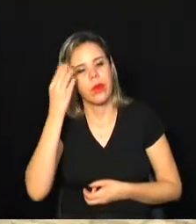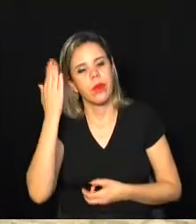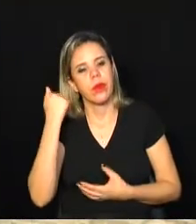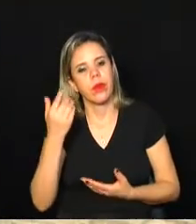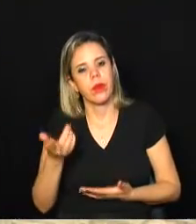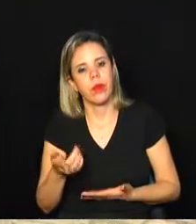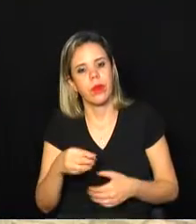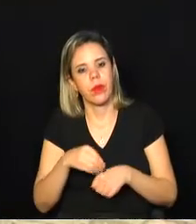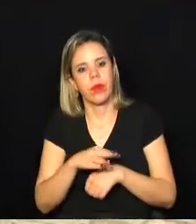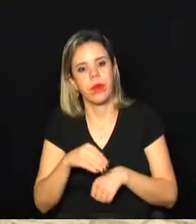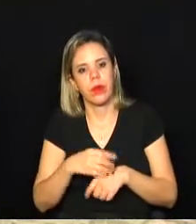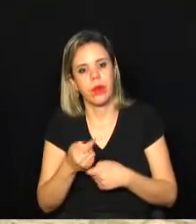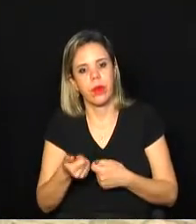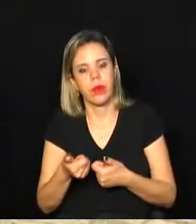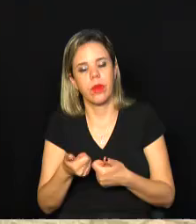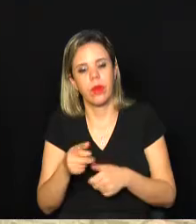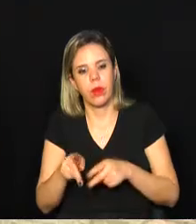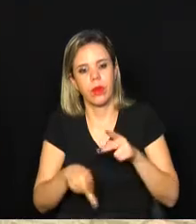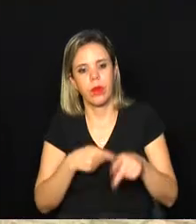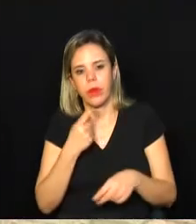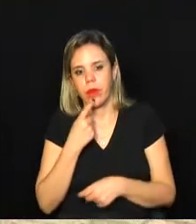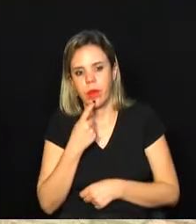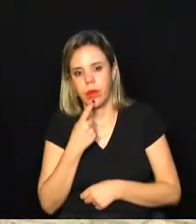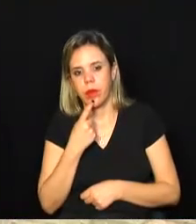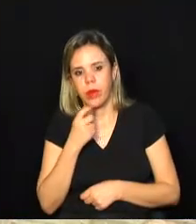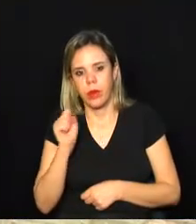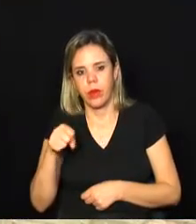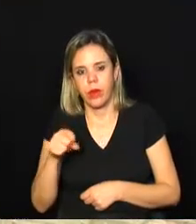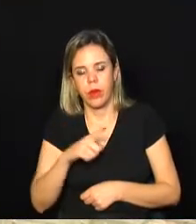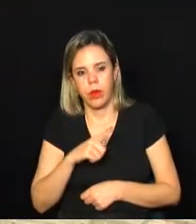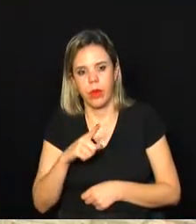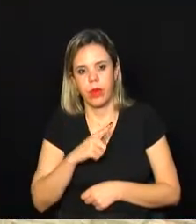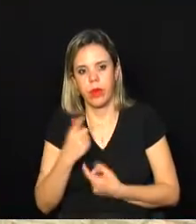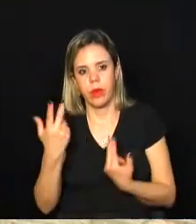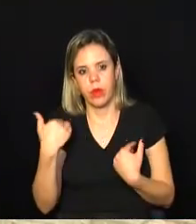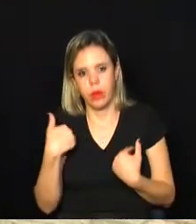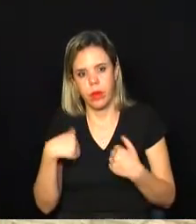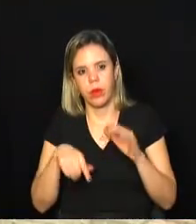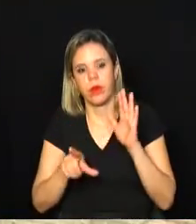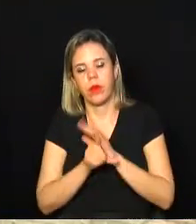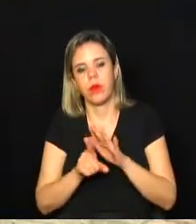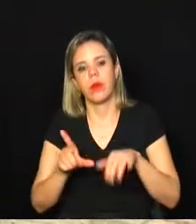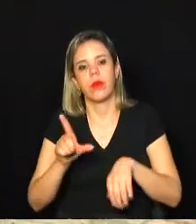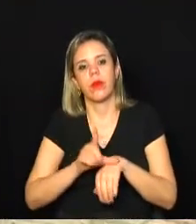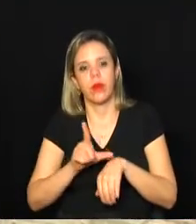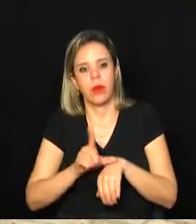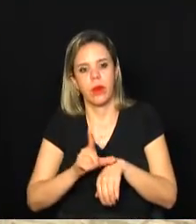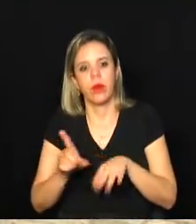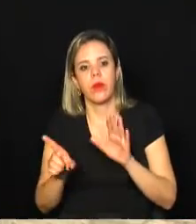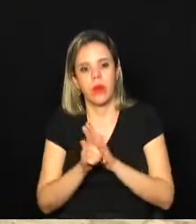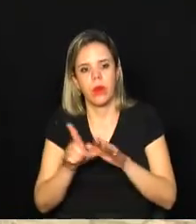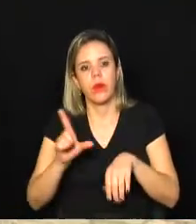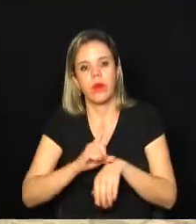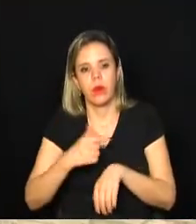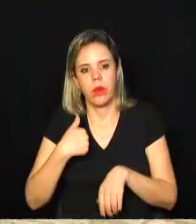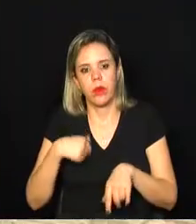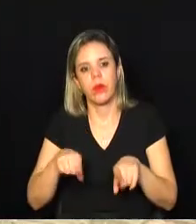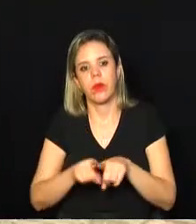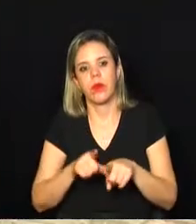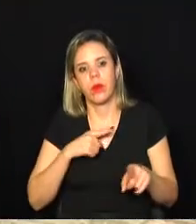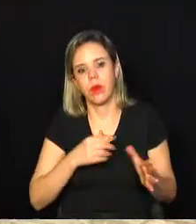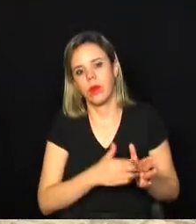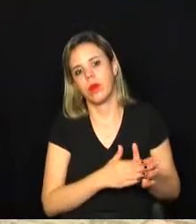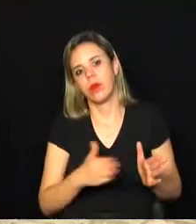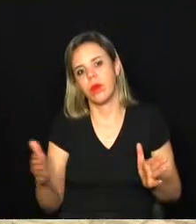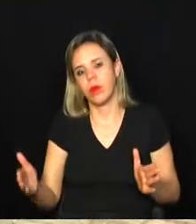de saber como isso vai trazer benefícios para a população de campina tem porque eu também sou lojista na nossa cidade é nesse